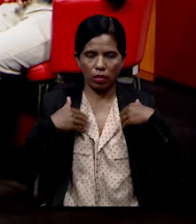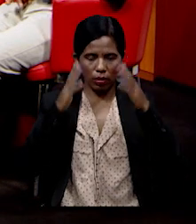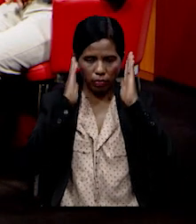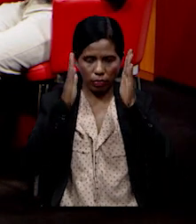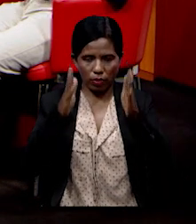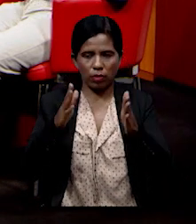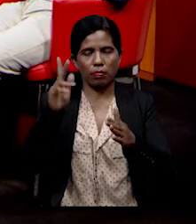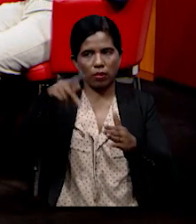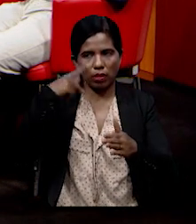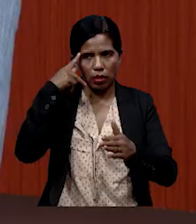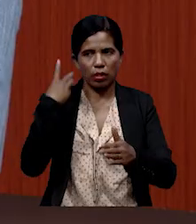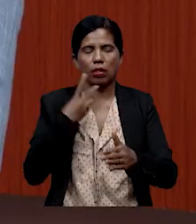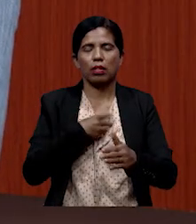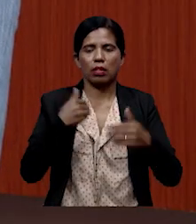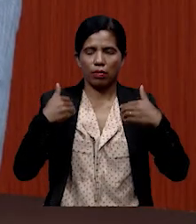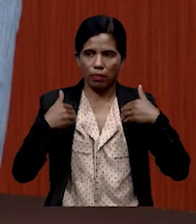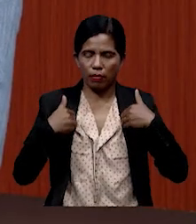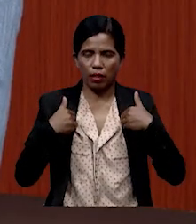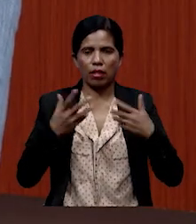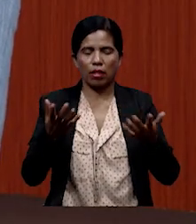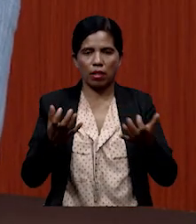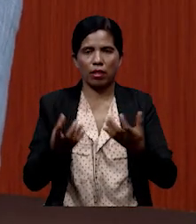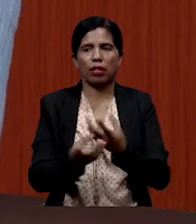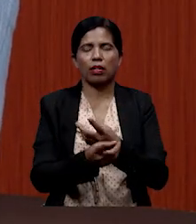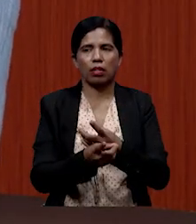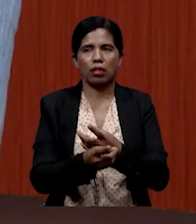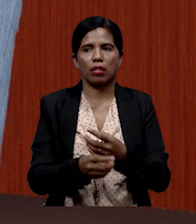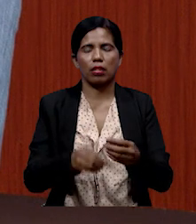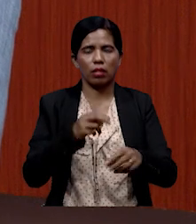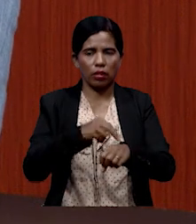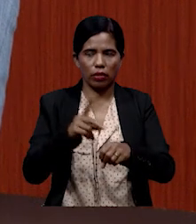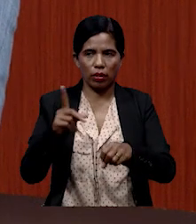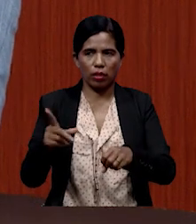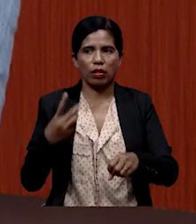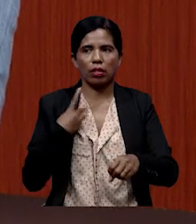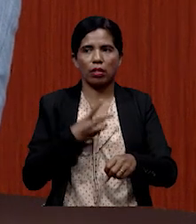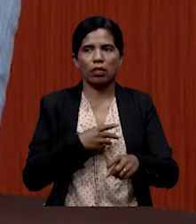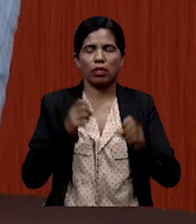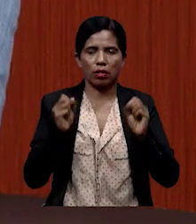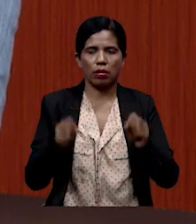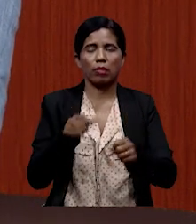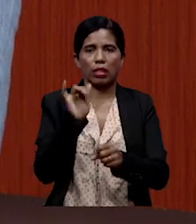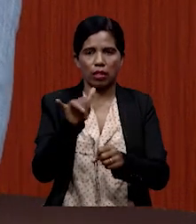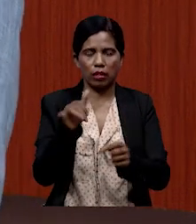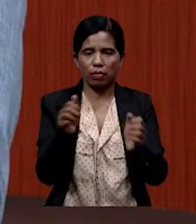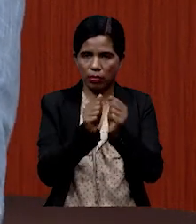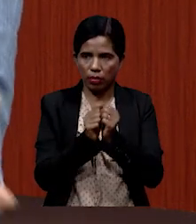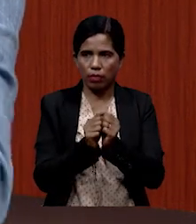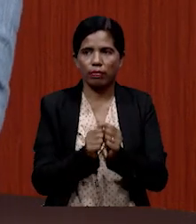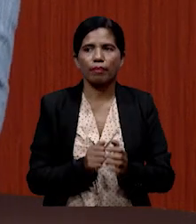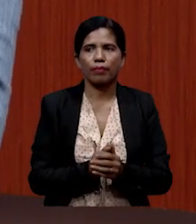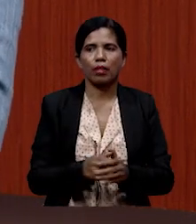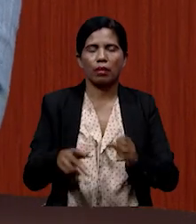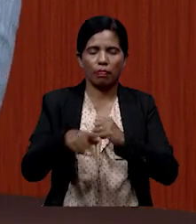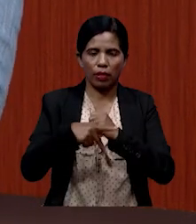né? Ita bel ir a divergência, mas be assunto nacional, né? Ita tem que ir na concertação ruma, porque, ok, partido